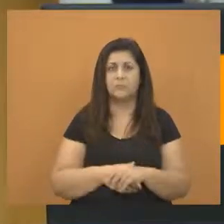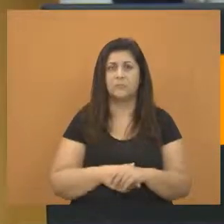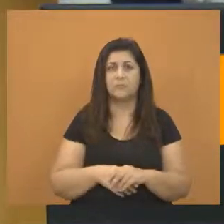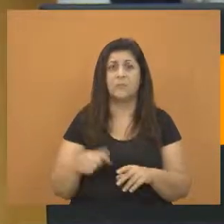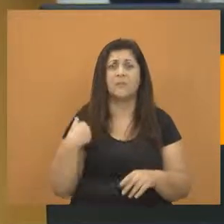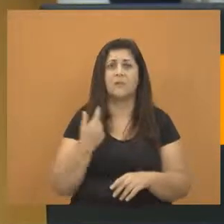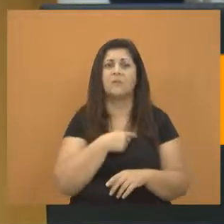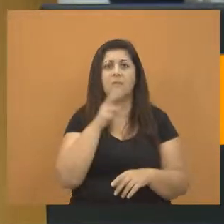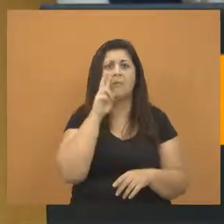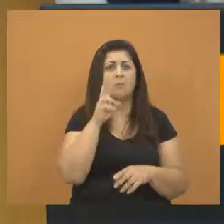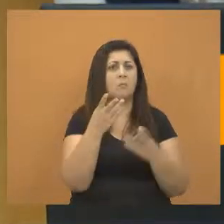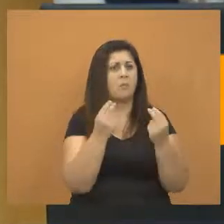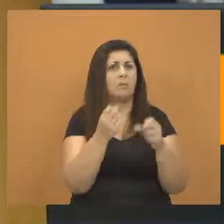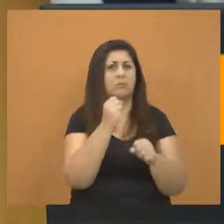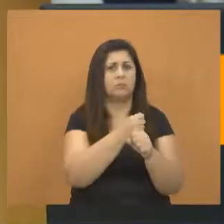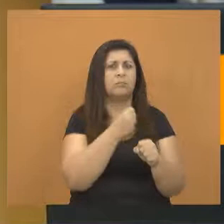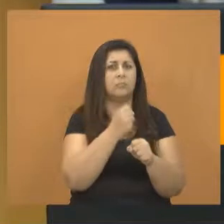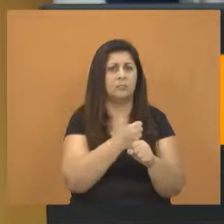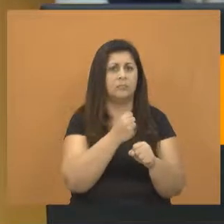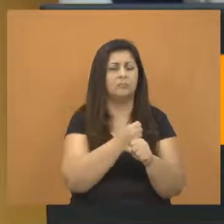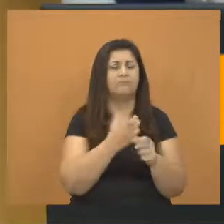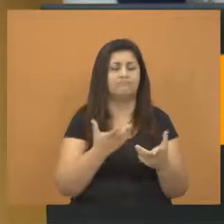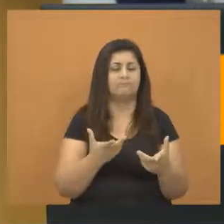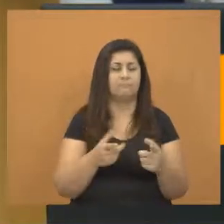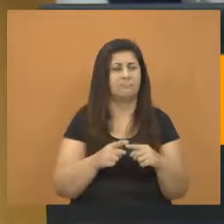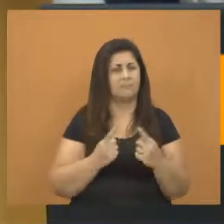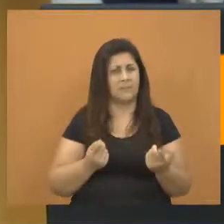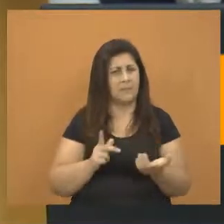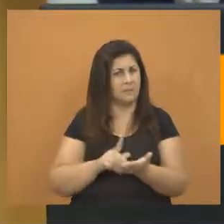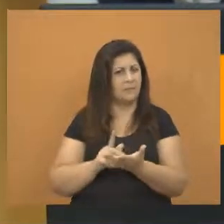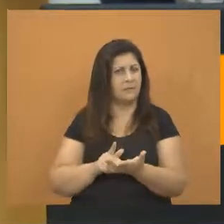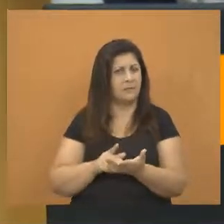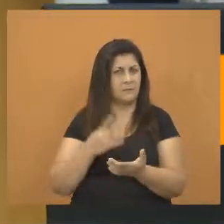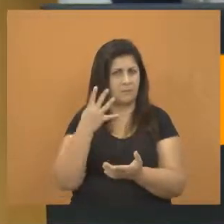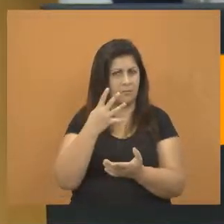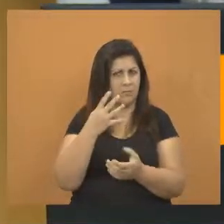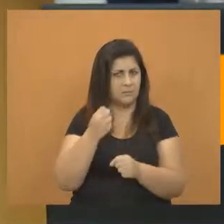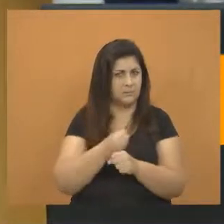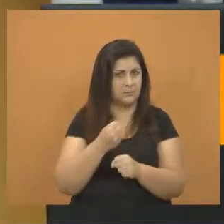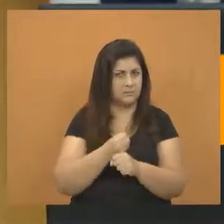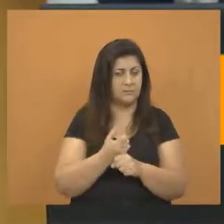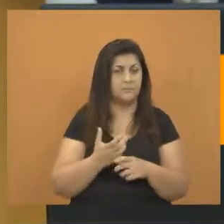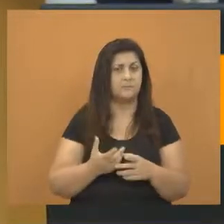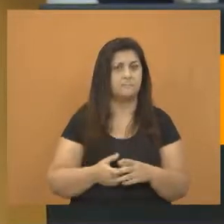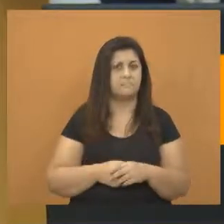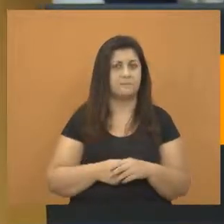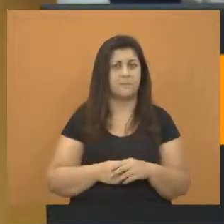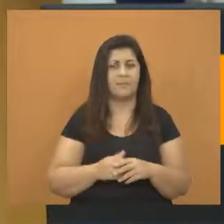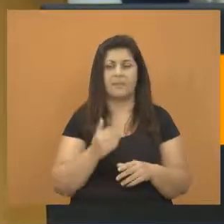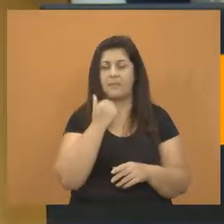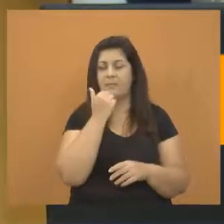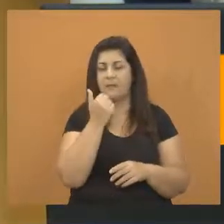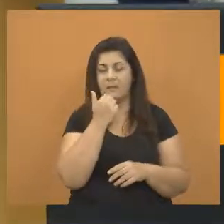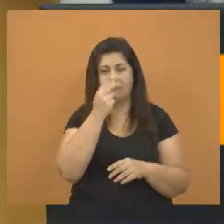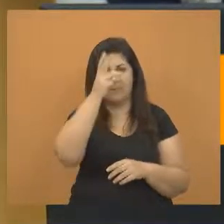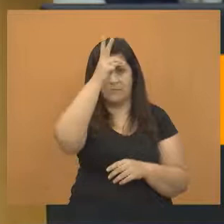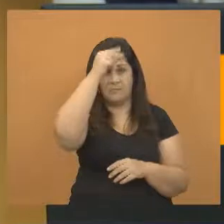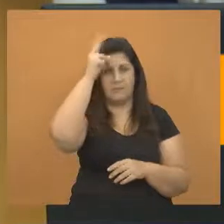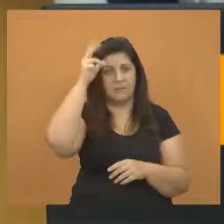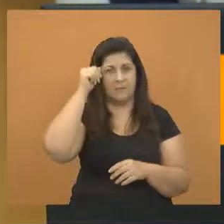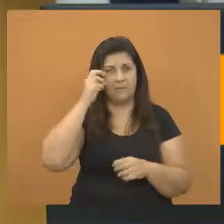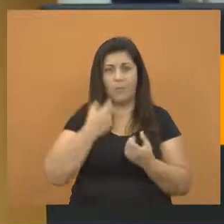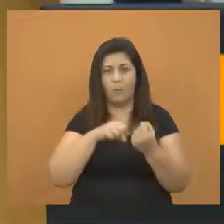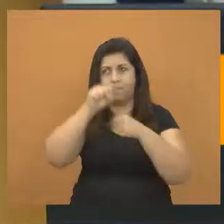várias construções. E uma coisa é fato, em 4 anos, nenhum prefeito é